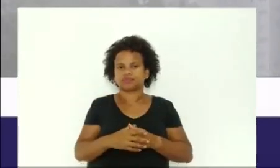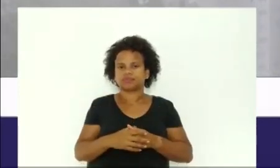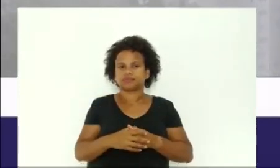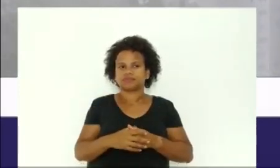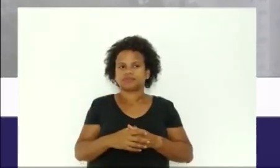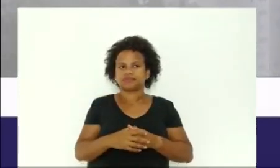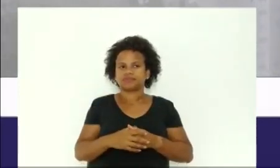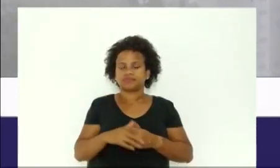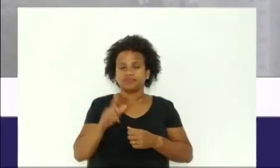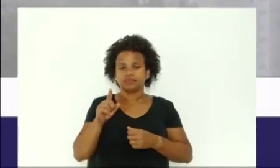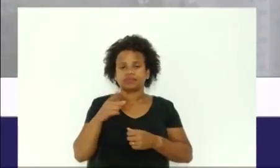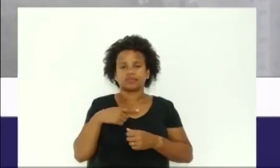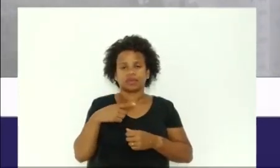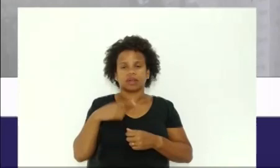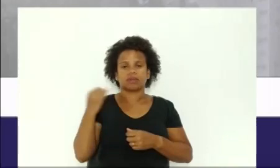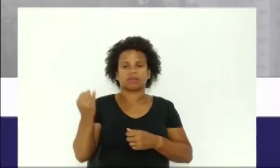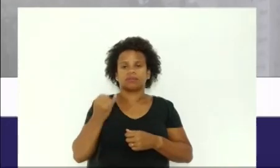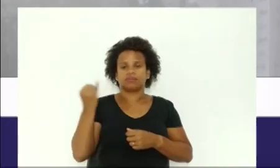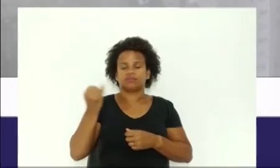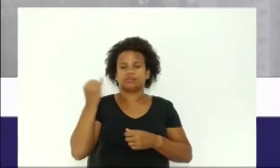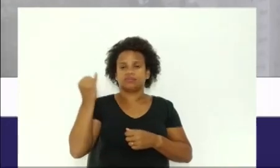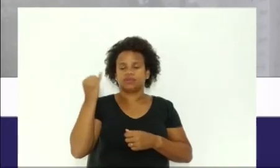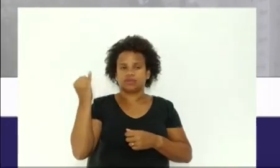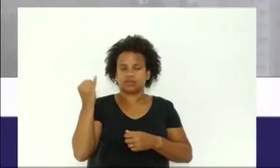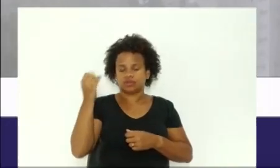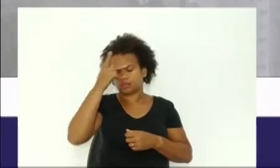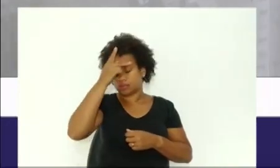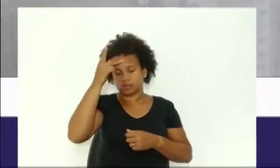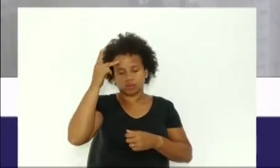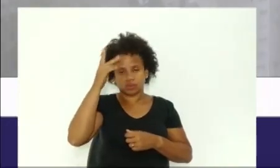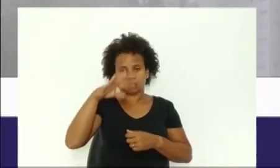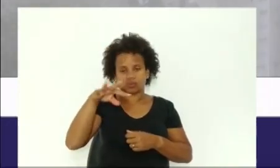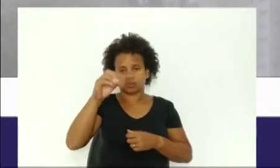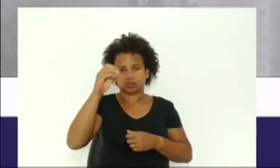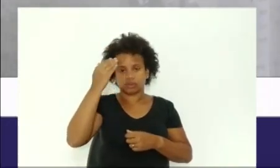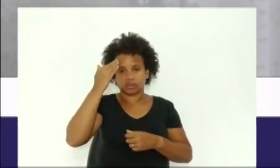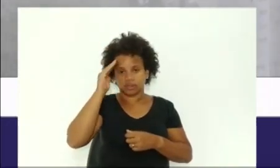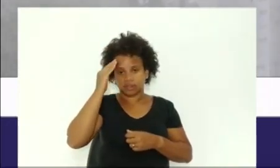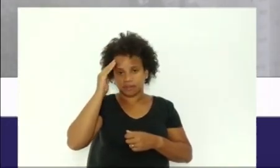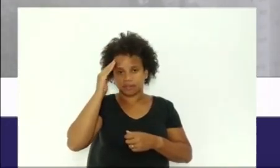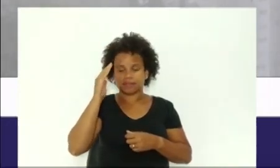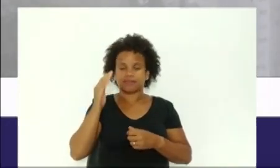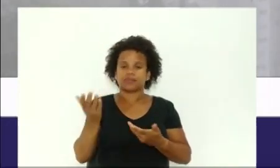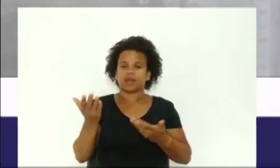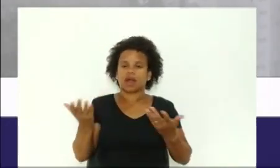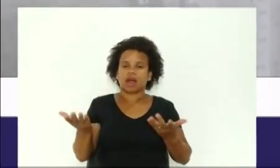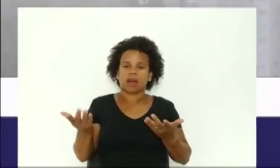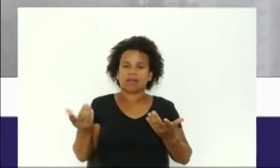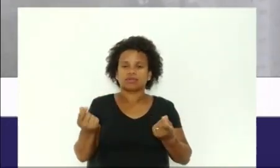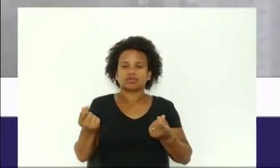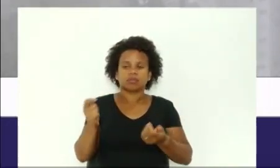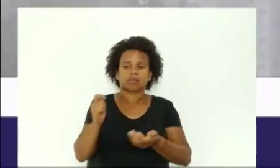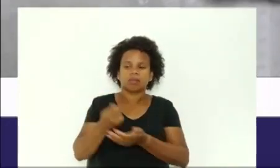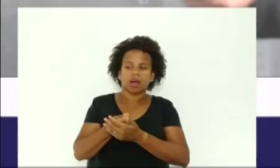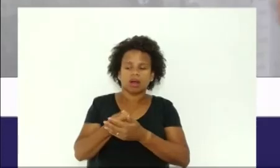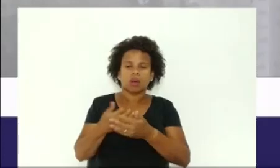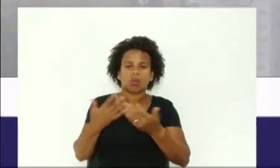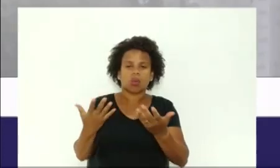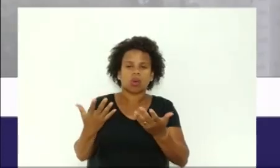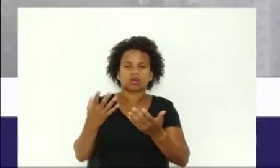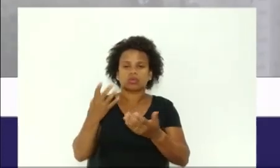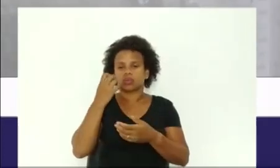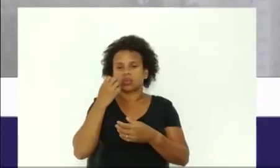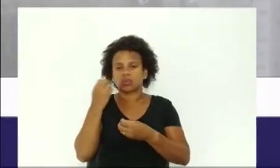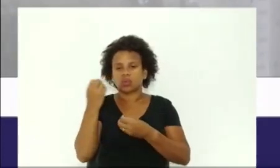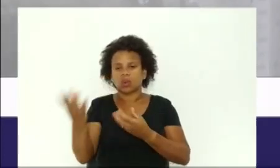bastante importante aqui, para as pessoas entenderem, tá, mas quanto custa isso, quanto que está doando, quanto que a prefeitura vai